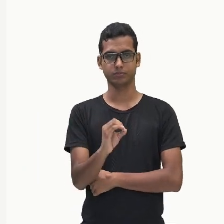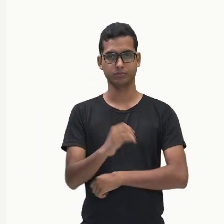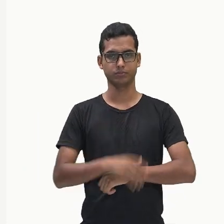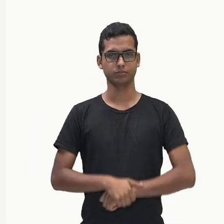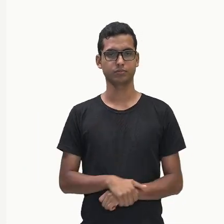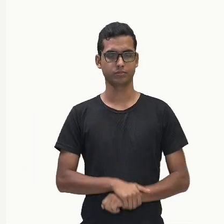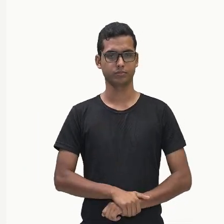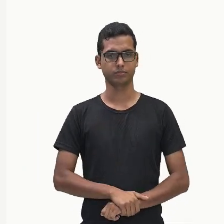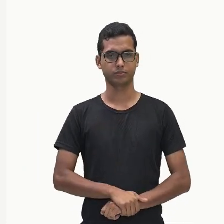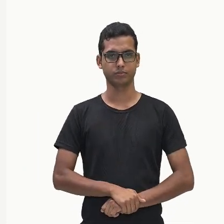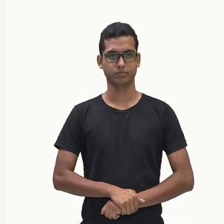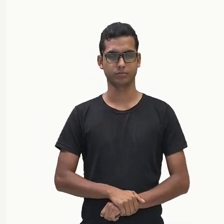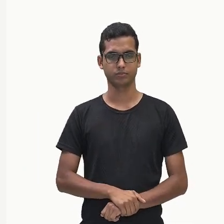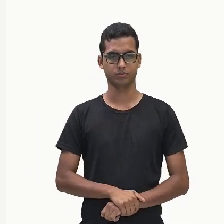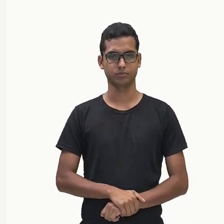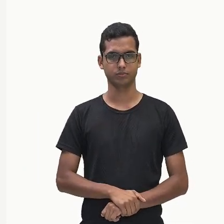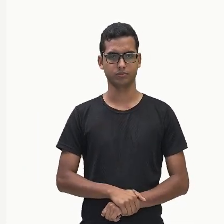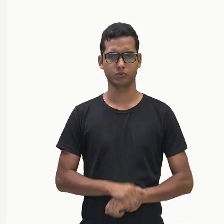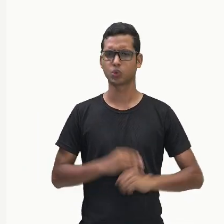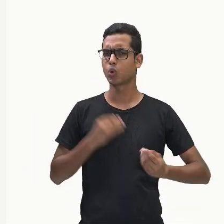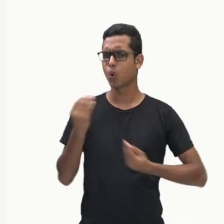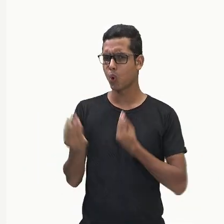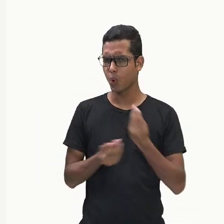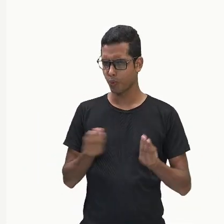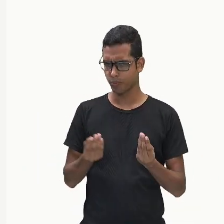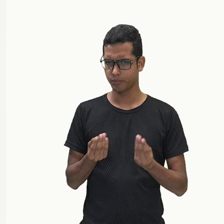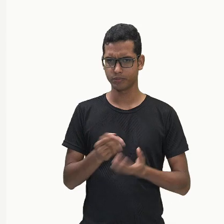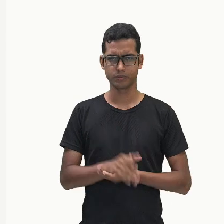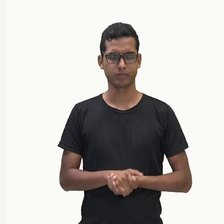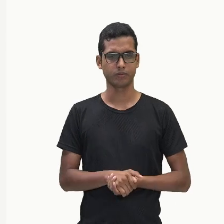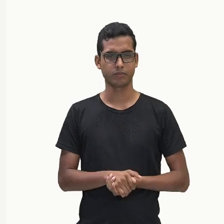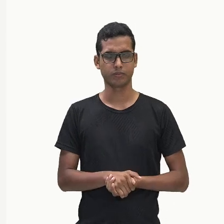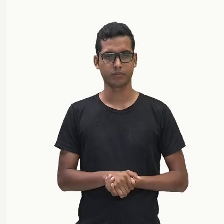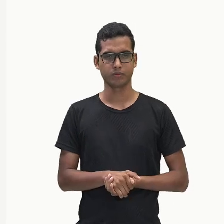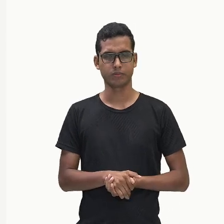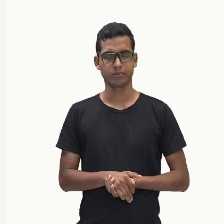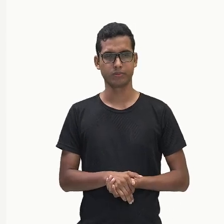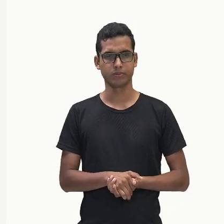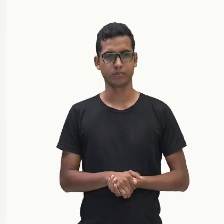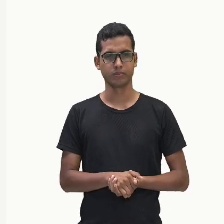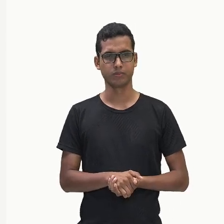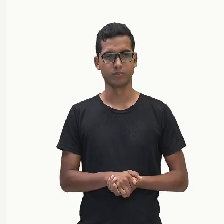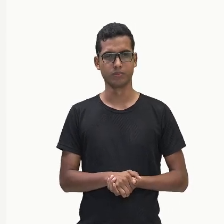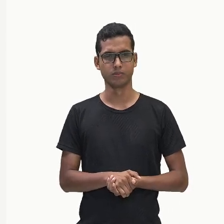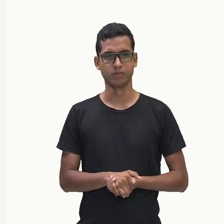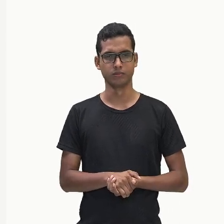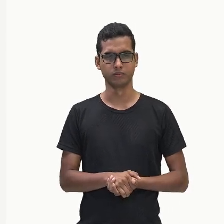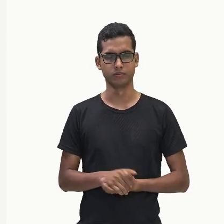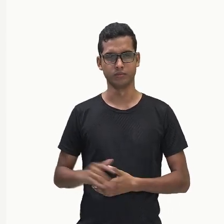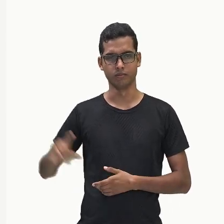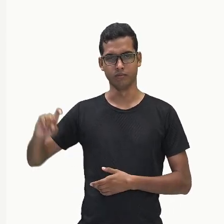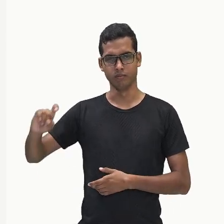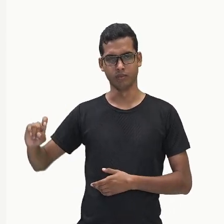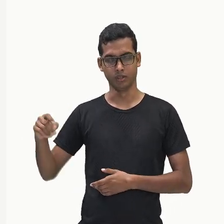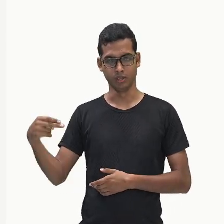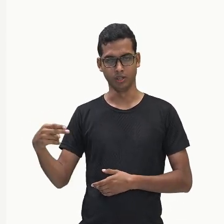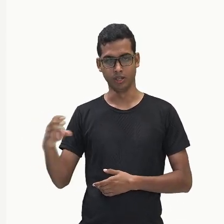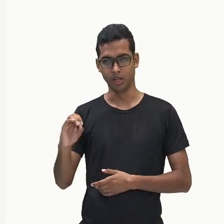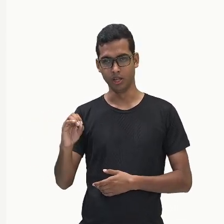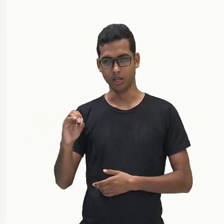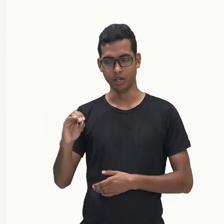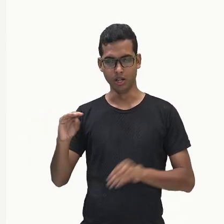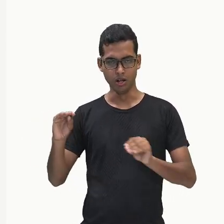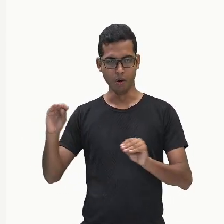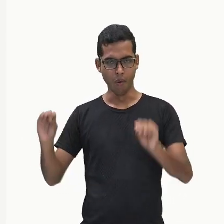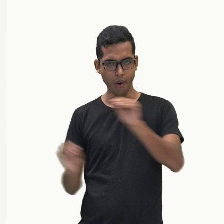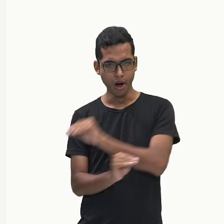tá? Como é que vai funcionar, então? X menos 1 igual a zero, a gente leva o